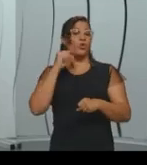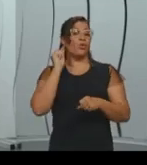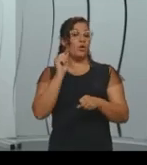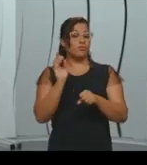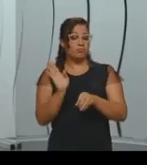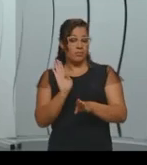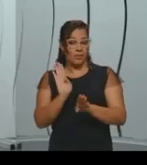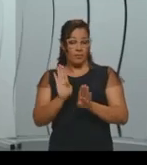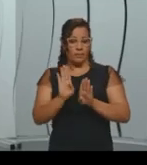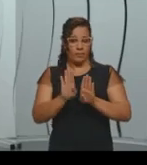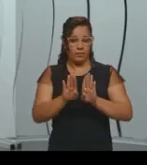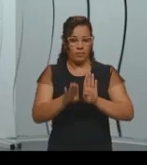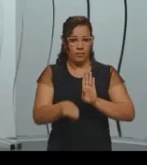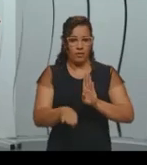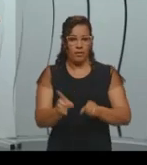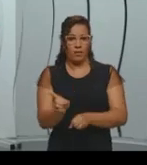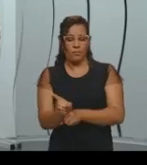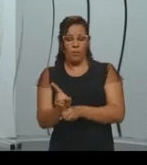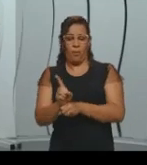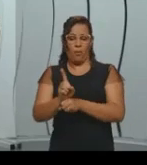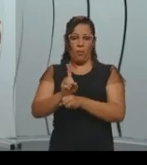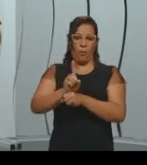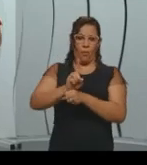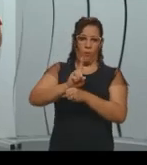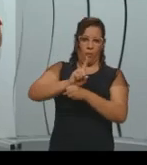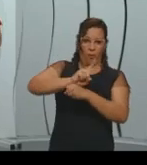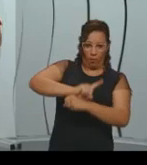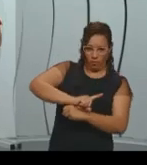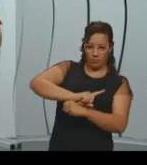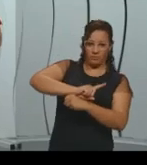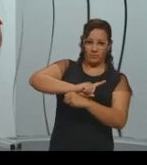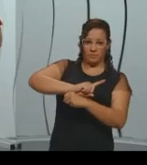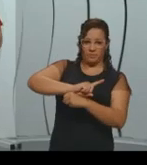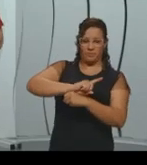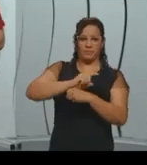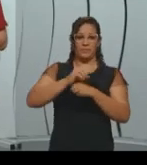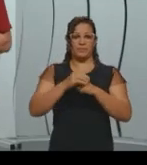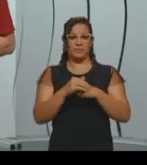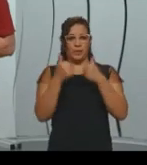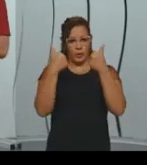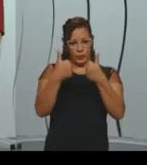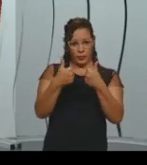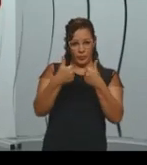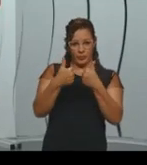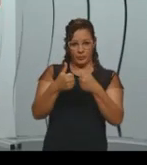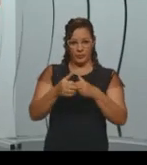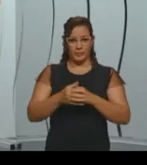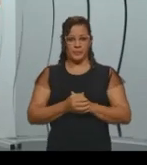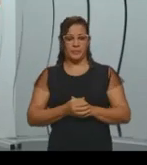um movimento retardado ou desacelerado. Tudo bem?